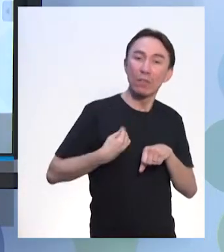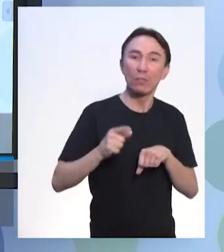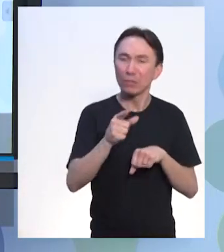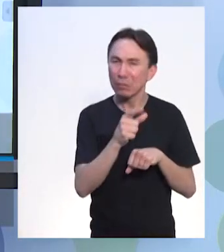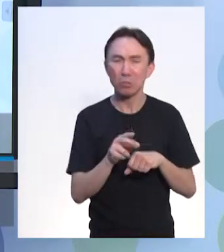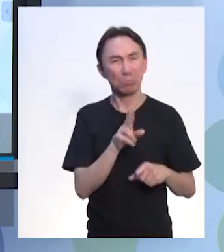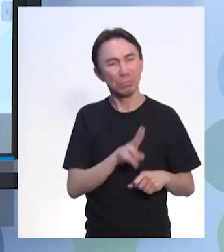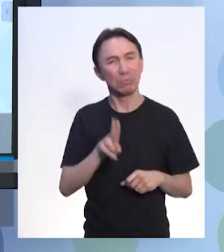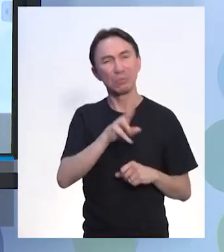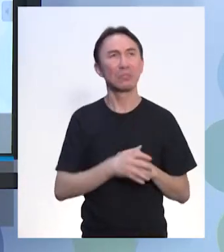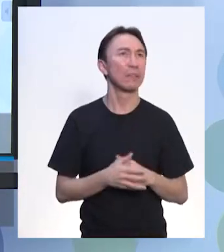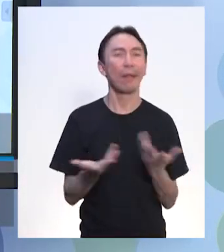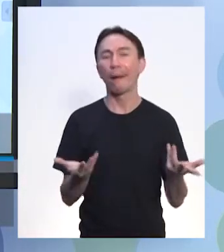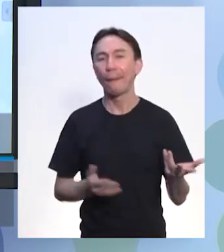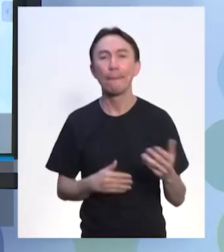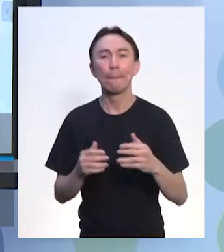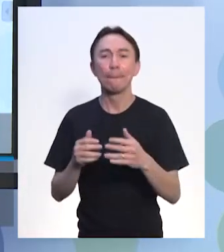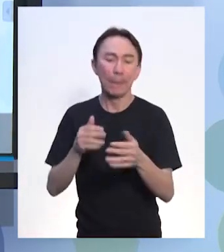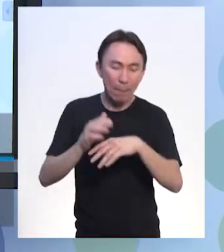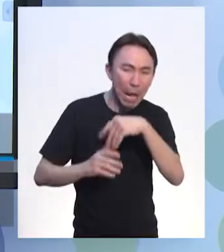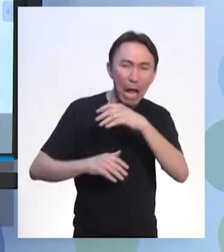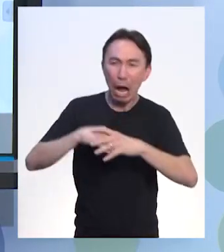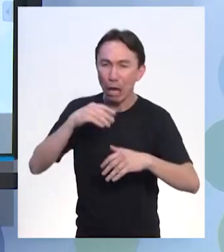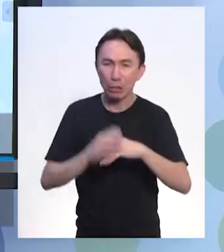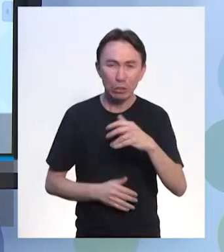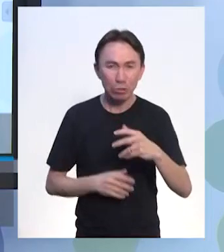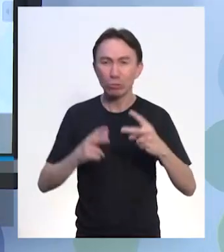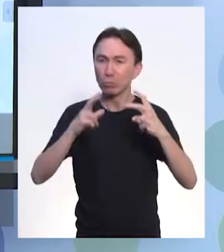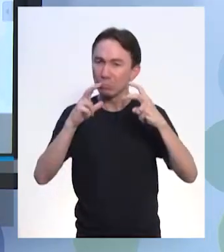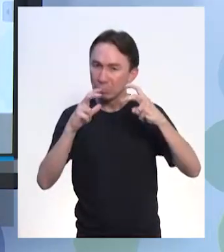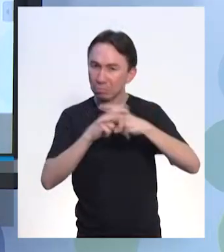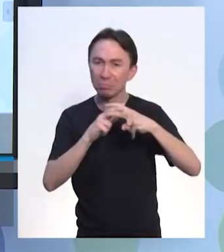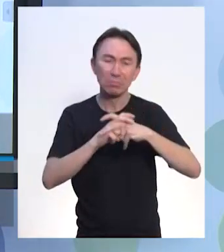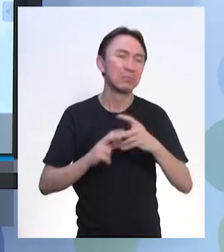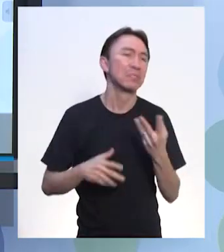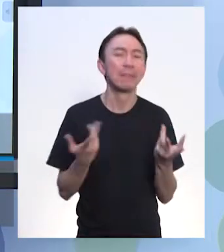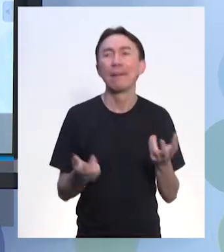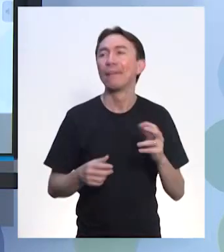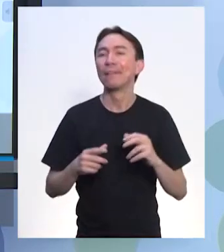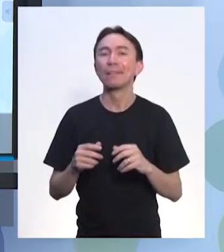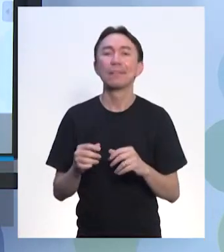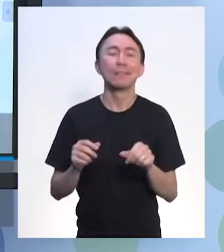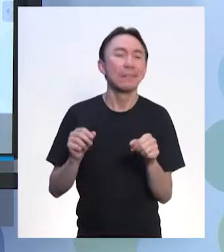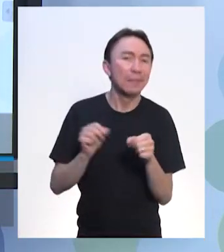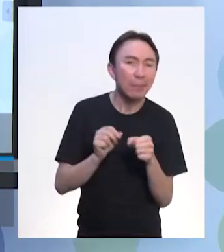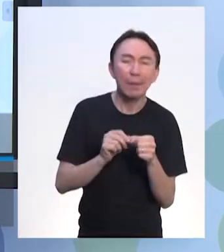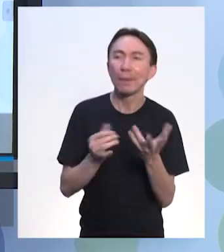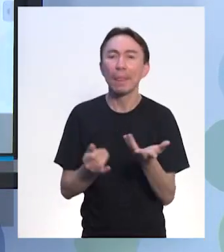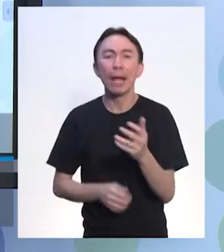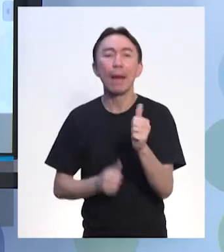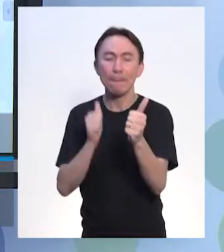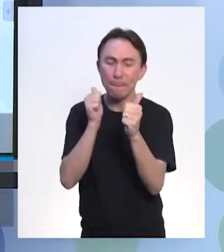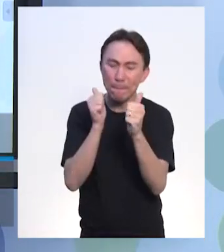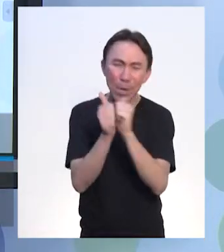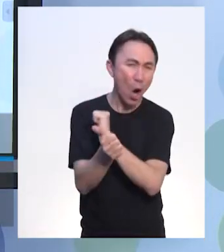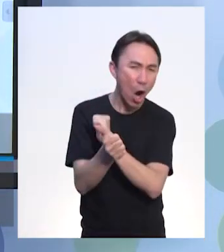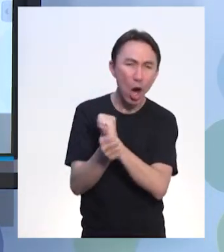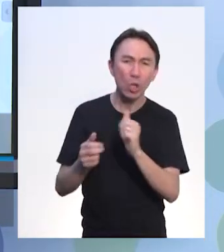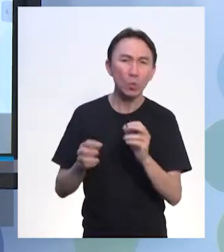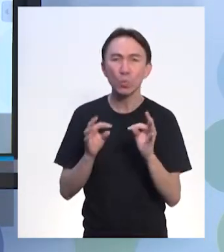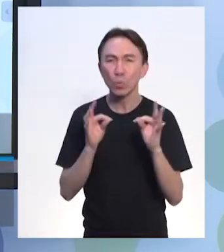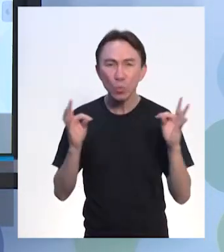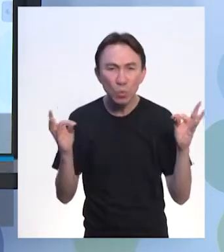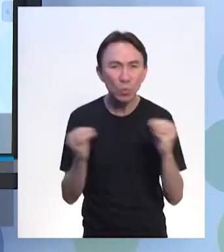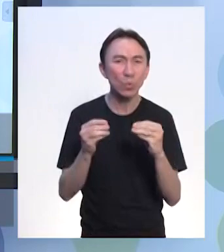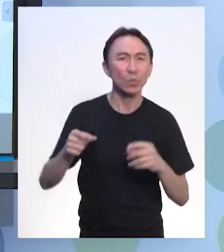de lutas ou a gente fala sobre lutas, a gente resgata isso para o nosso dia a dia. Quando a gente vem com o esporte, aí tudo aquilo que a gente